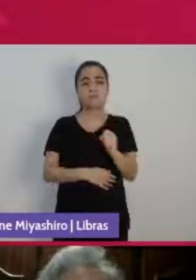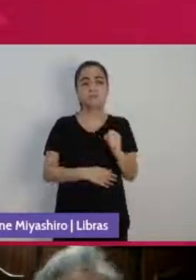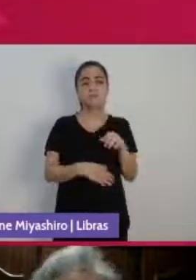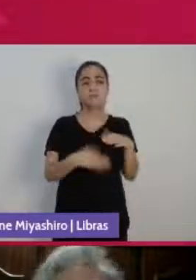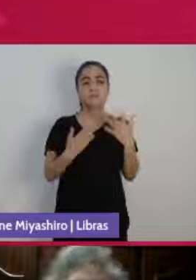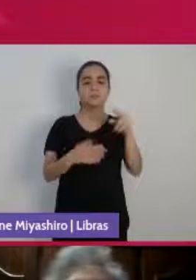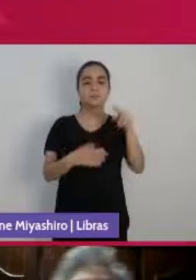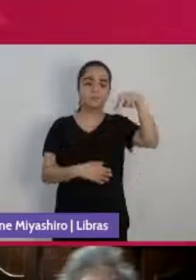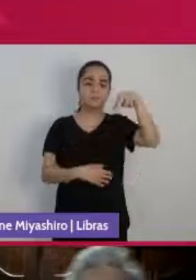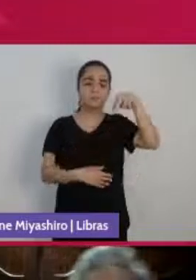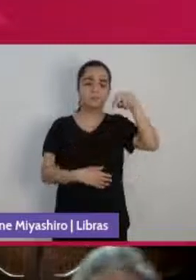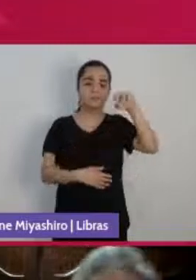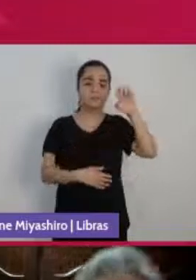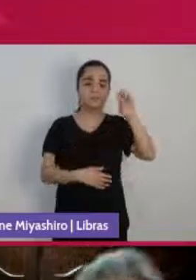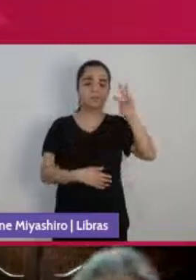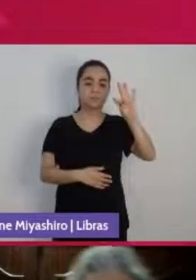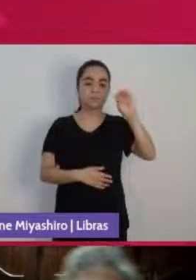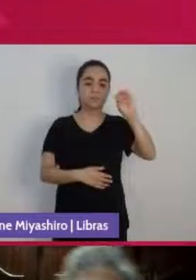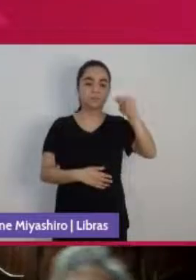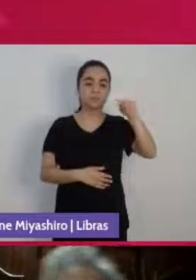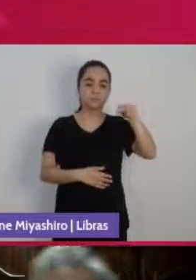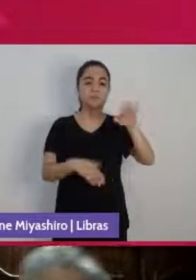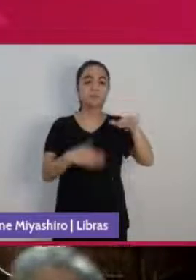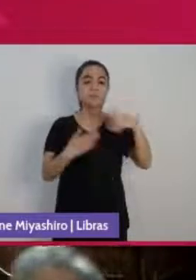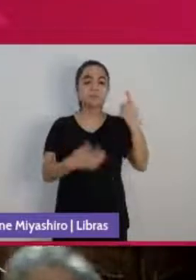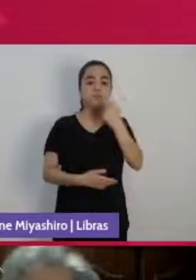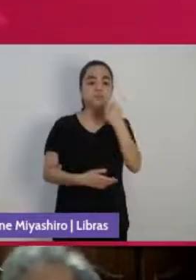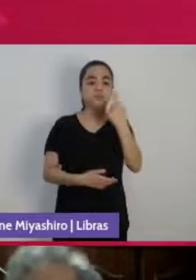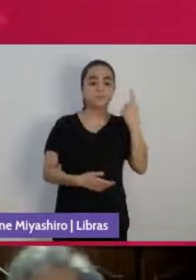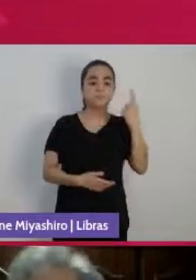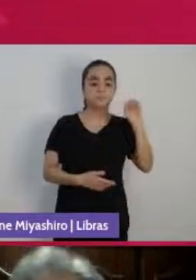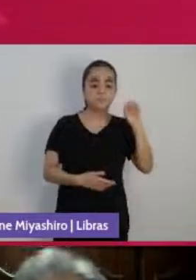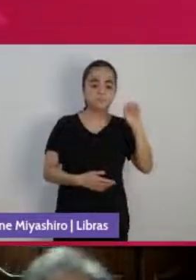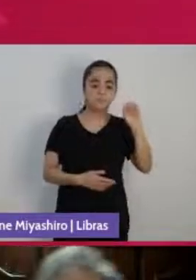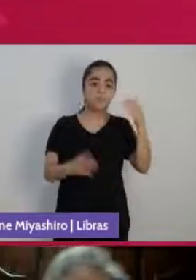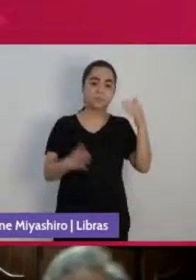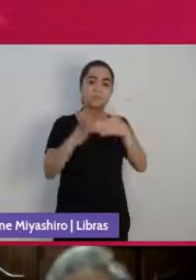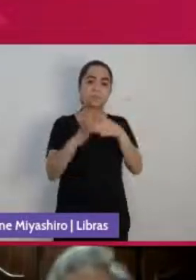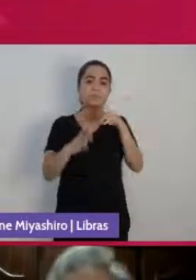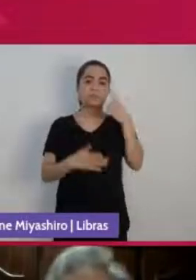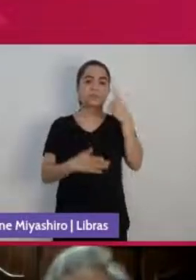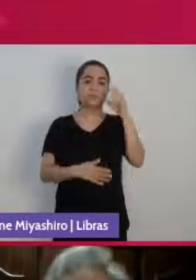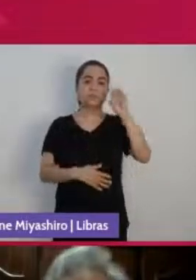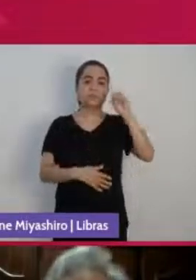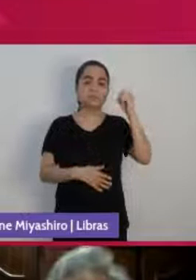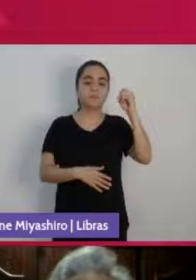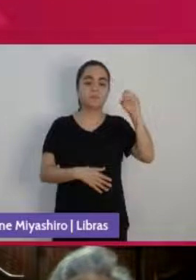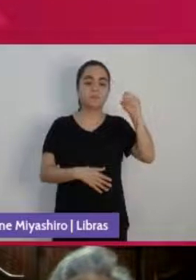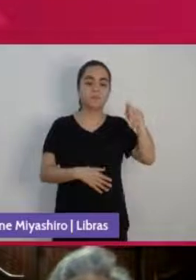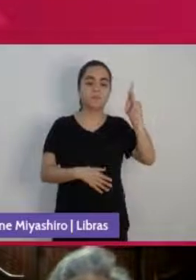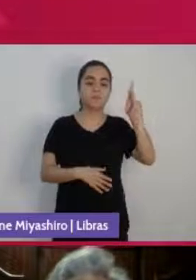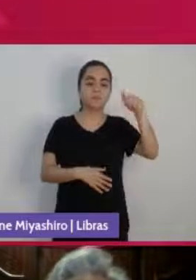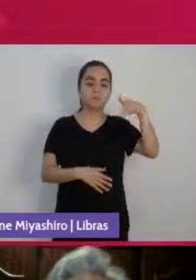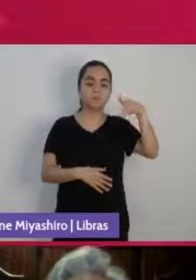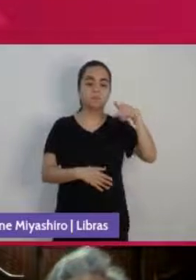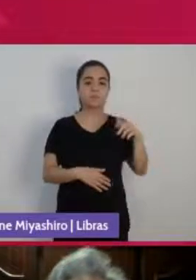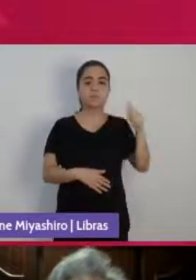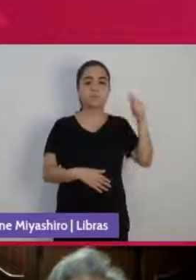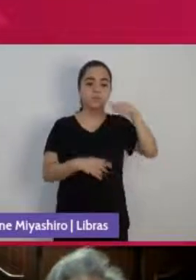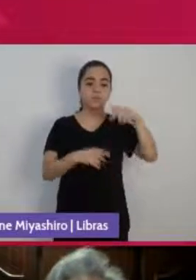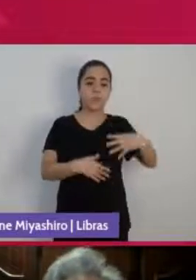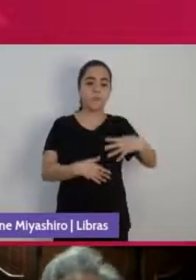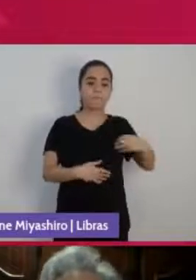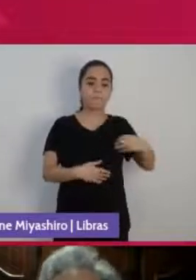em Newton, então é 110 a 180 quilos. E aqui uma mama com